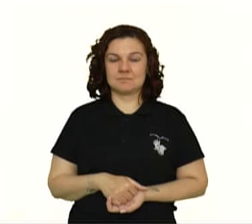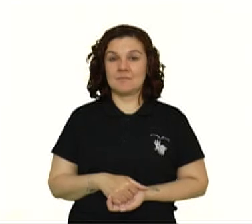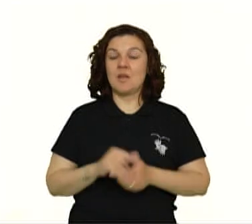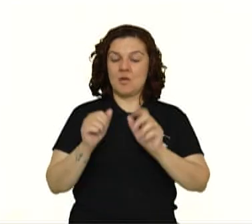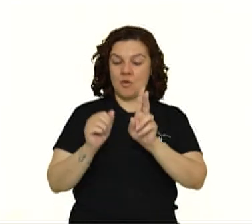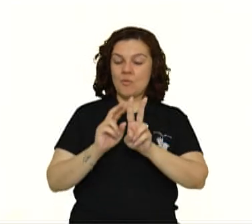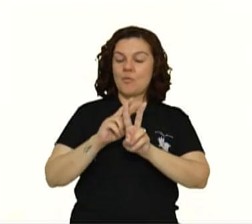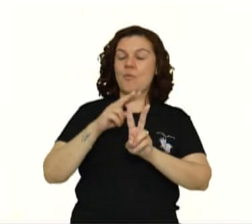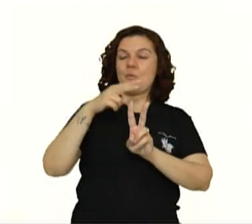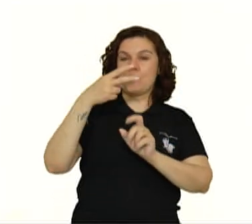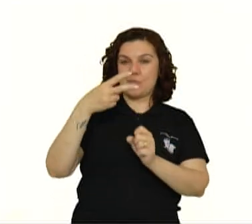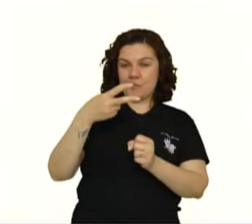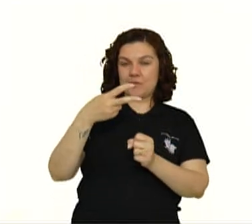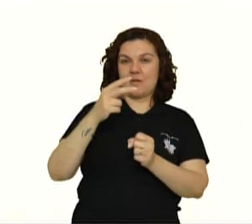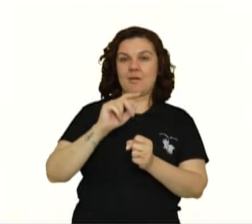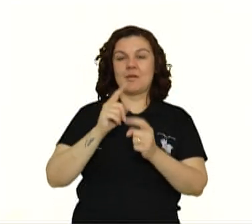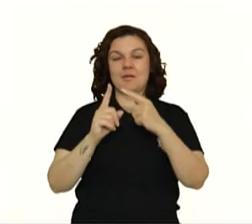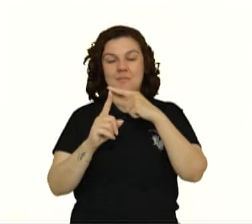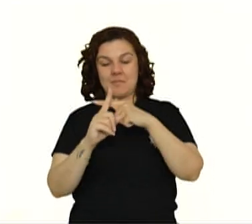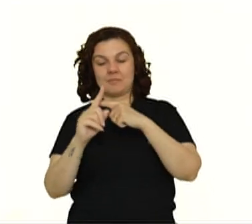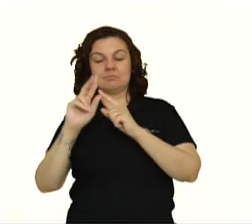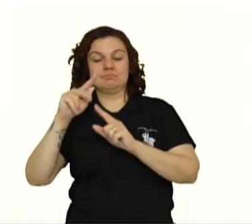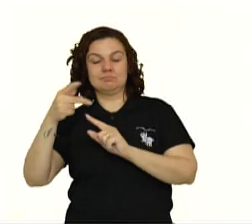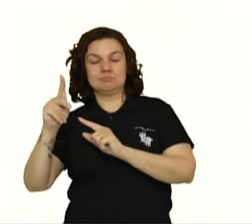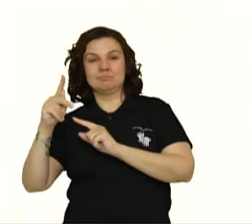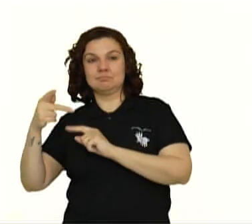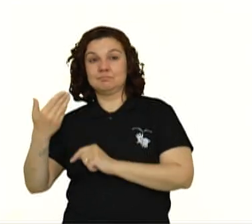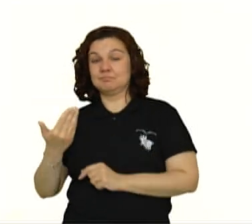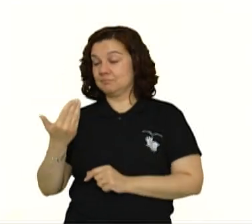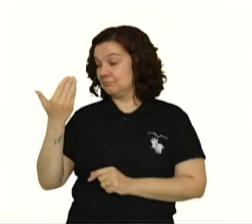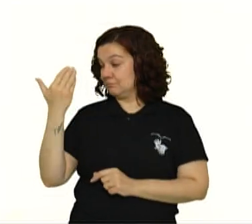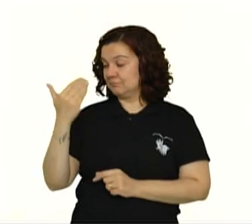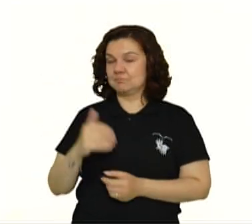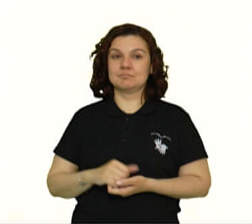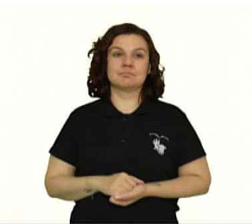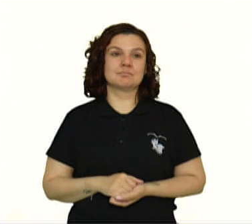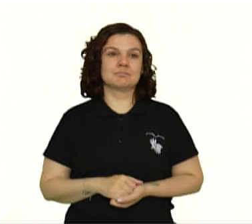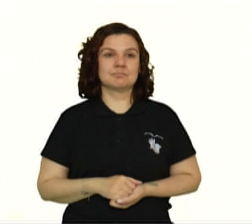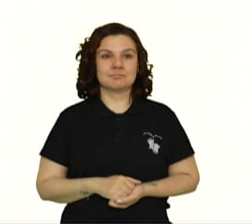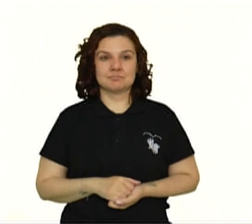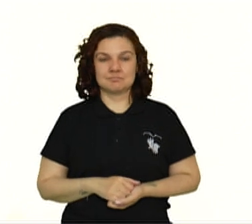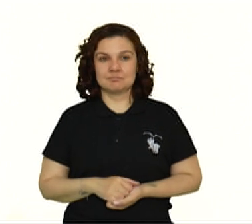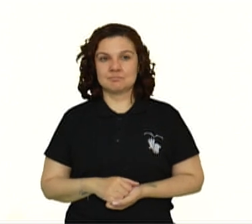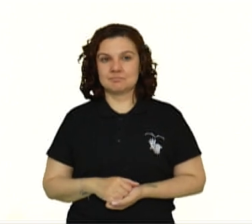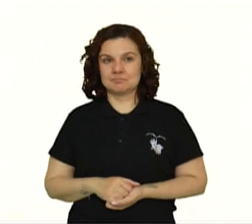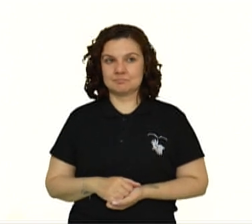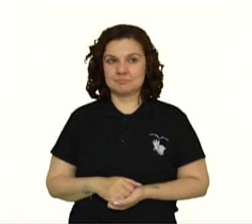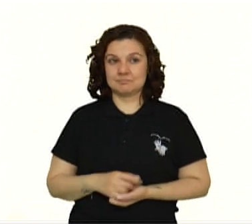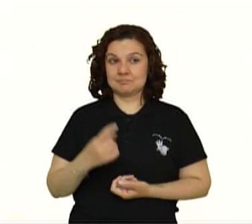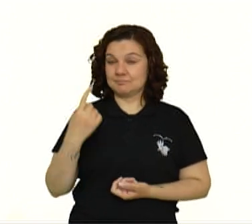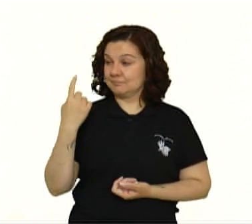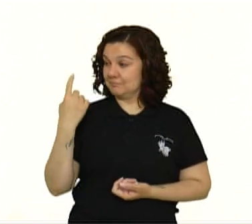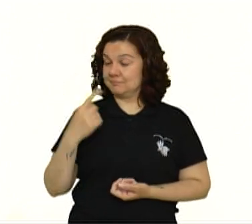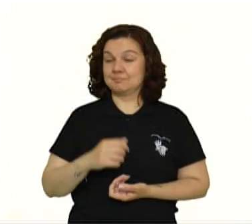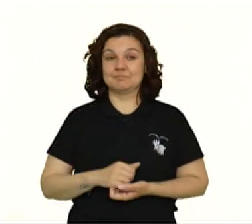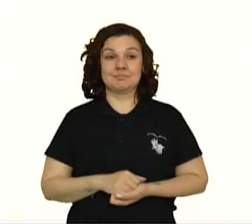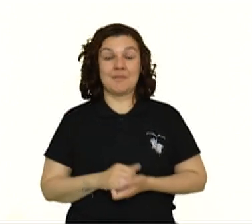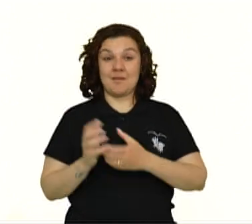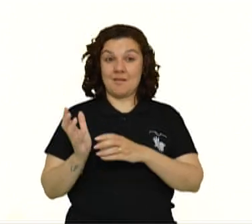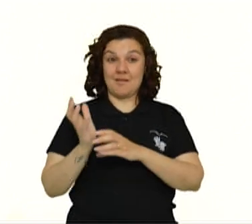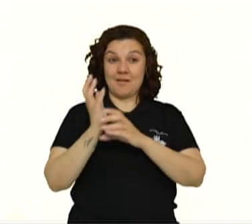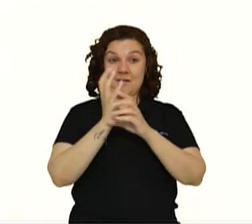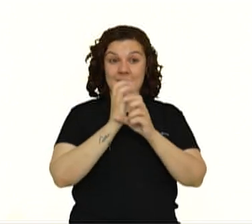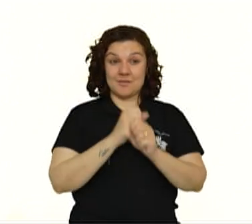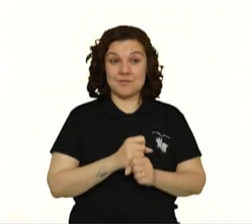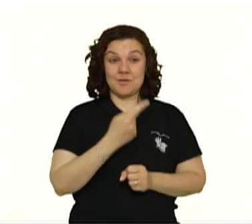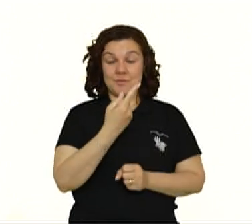Quadrado da hipotenusa igual à soma do quadrado dos catetos. 10 ao quadrado, 100, mais 4 ao quadrado, 16. A soma de